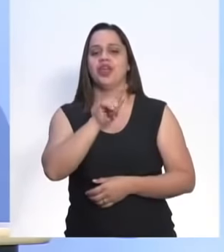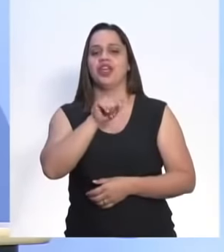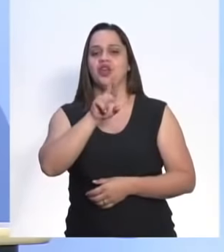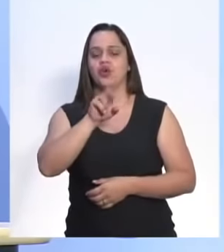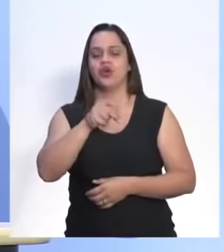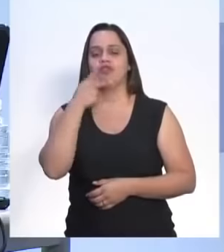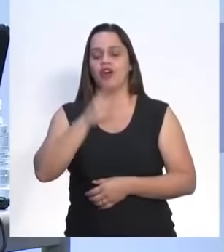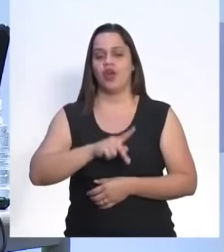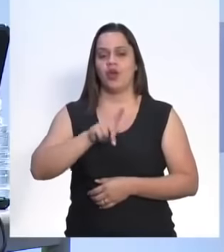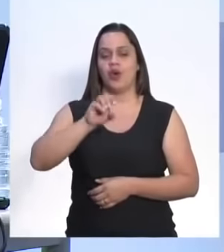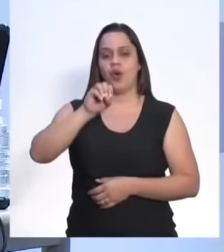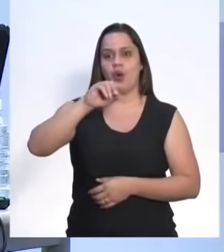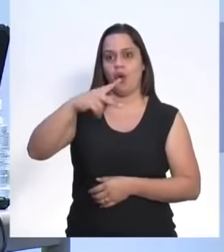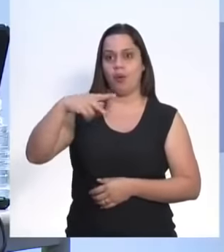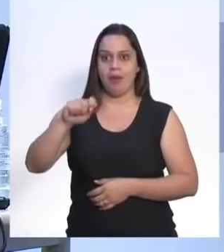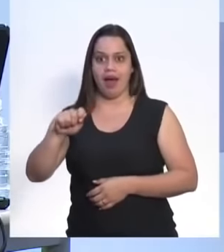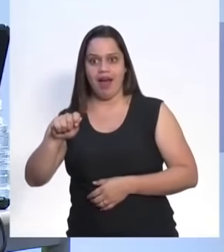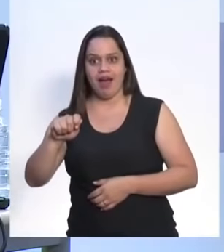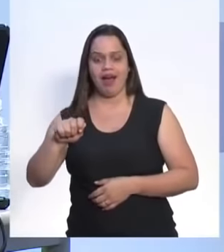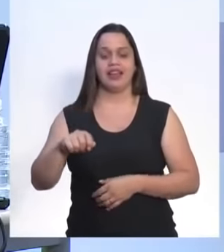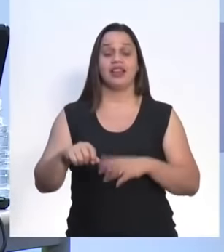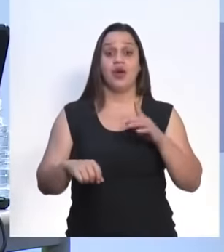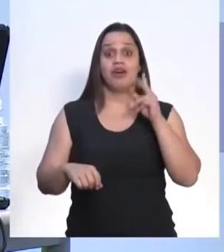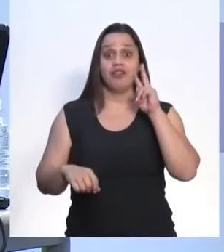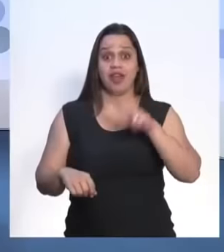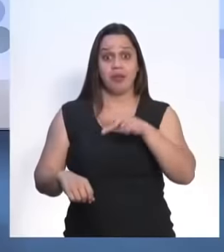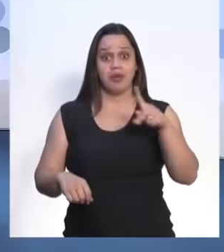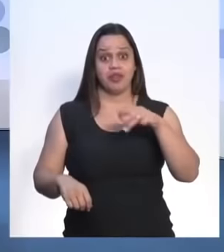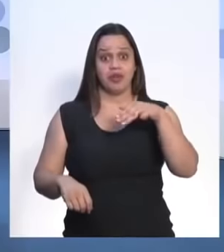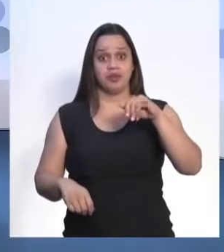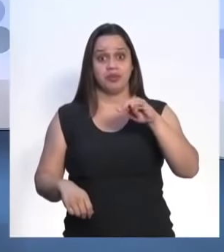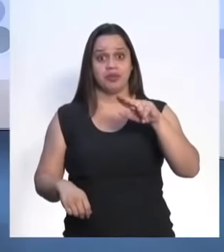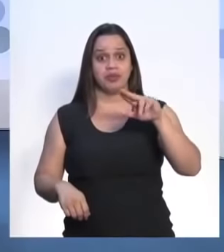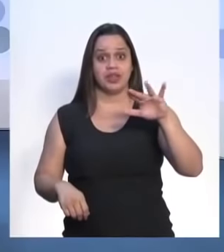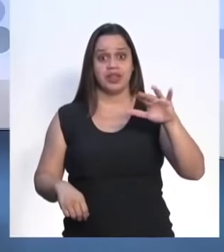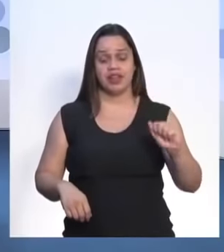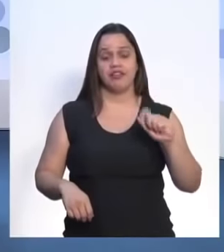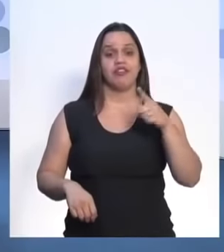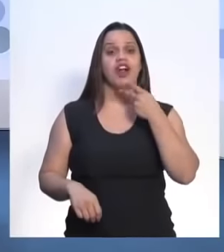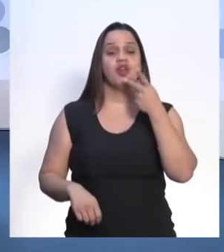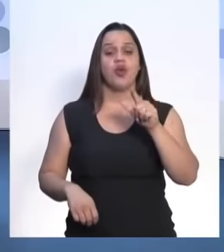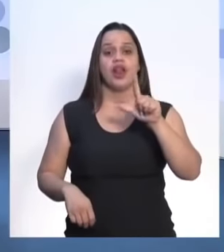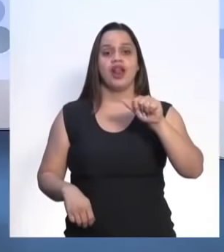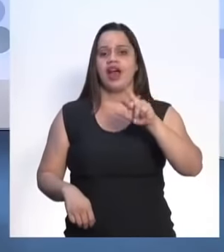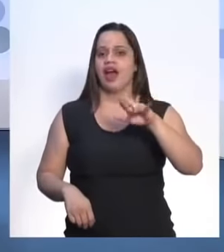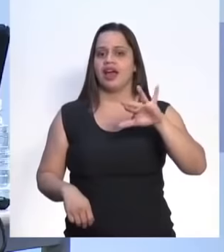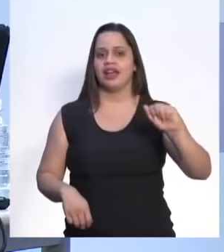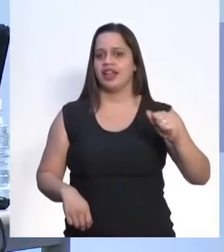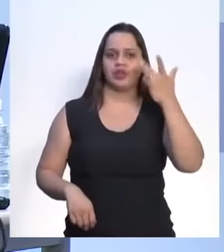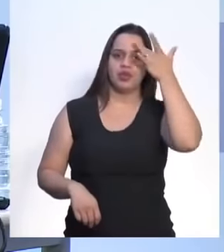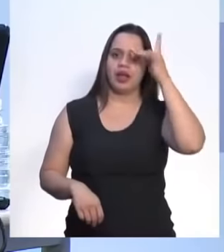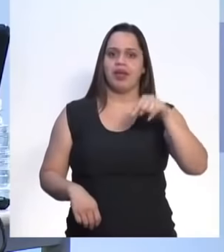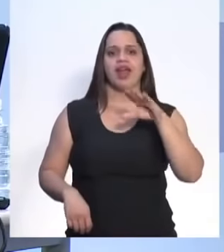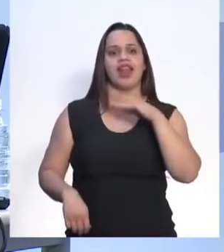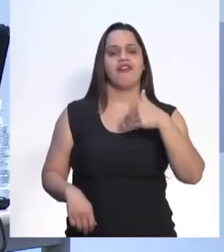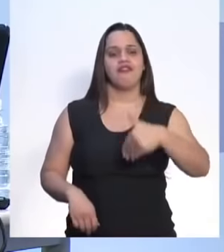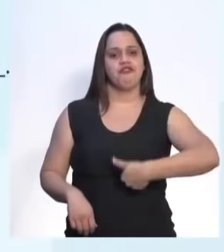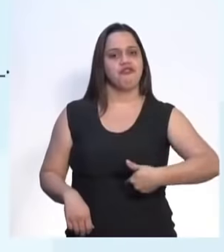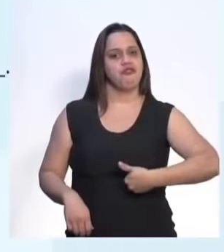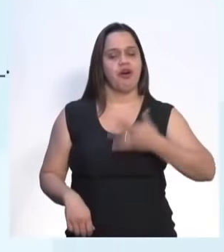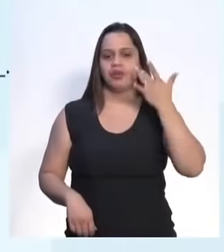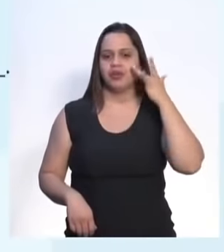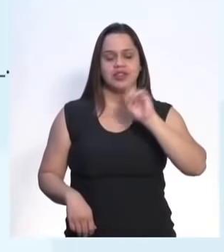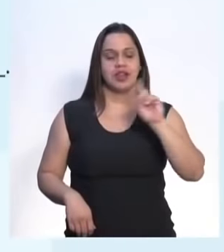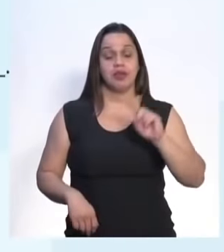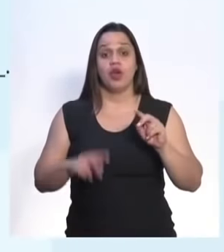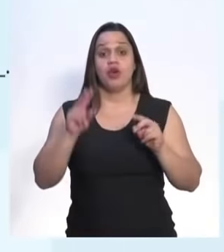Promíria, não sabia que larica era fome, tá vendo? É. Exatamente. Então, Eu foquei no que está em destaque.